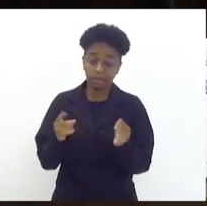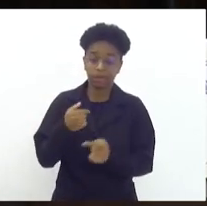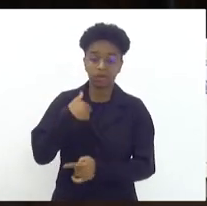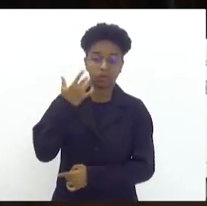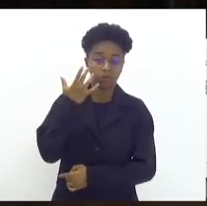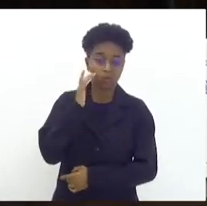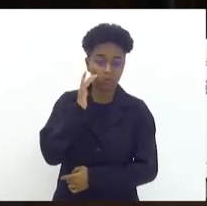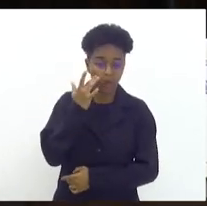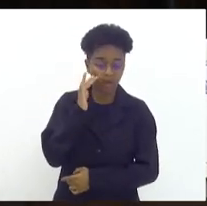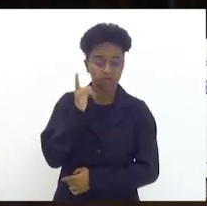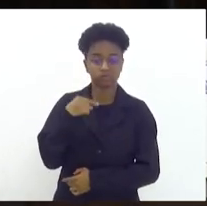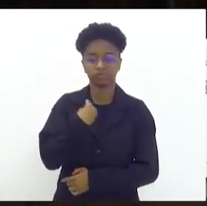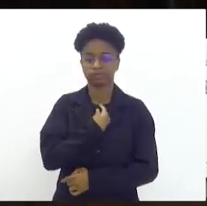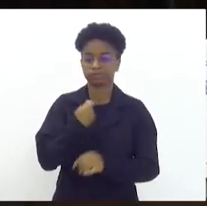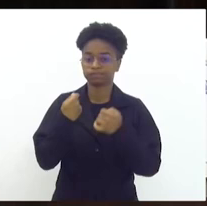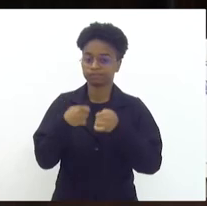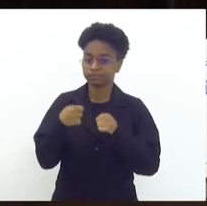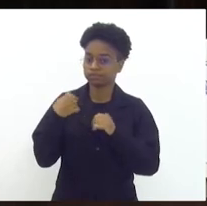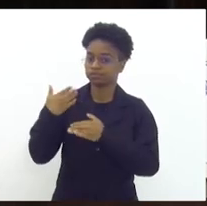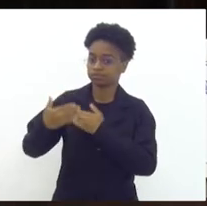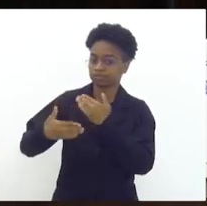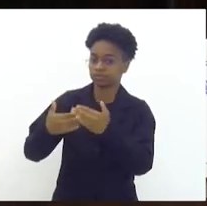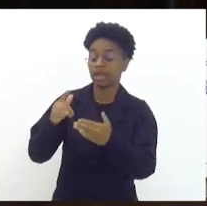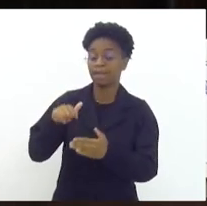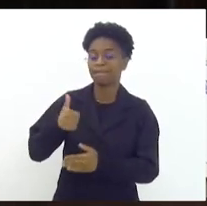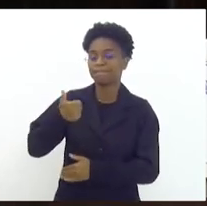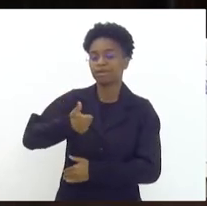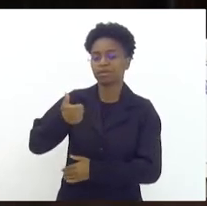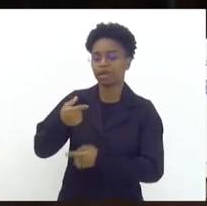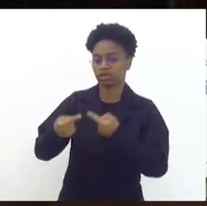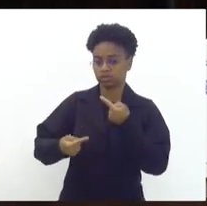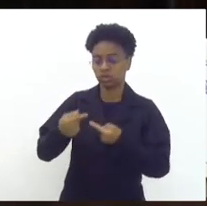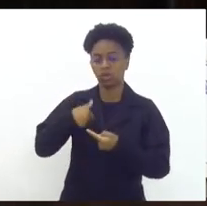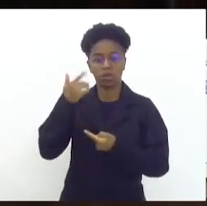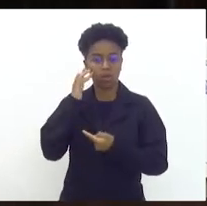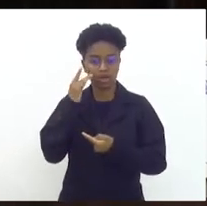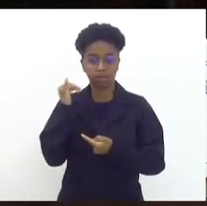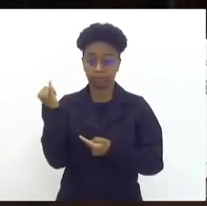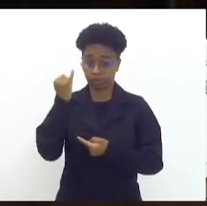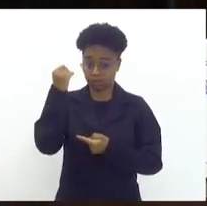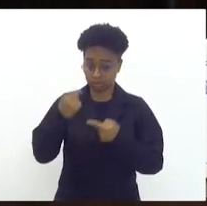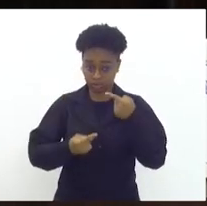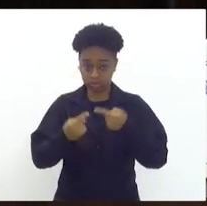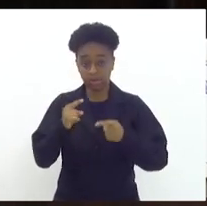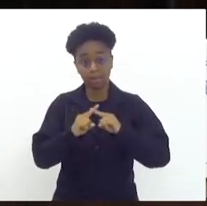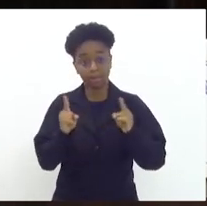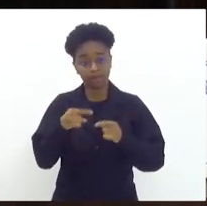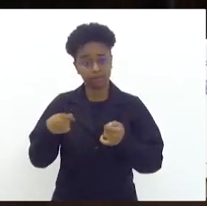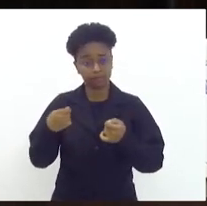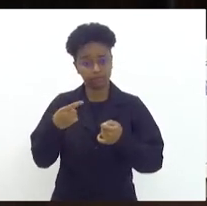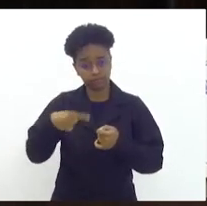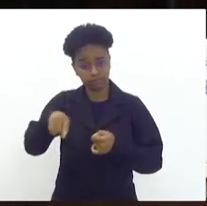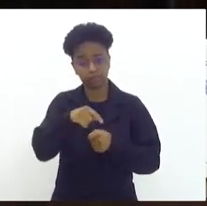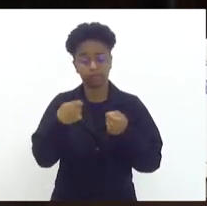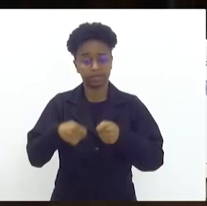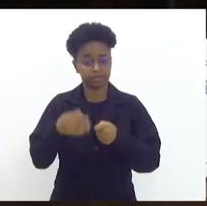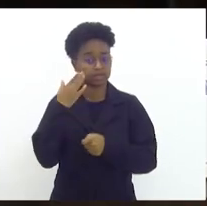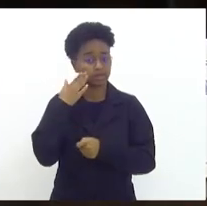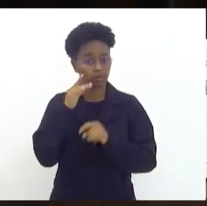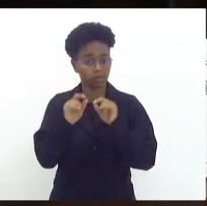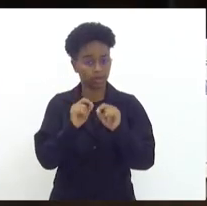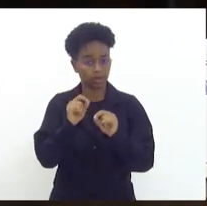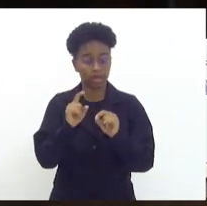nós precisamos avançar é um primeiro passo acho que o debate é importante mas tem um ambiente uma coisa que é certa nós